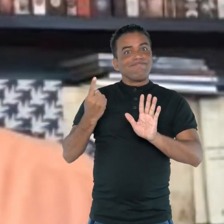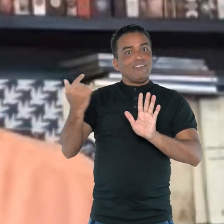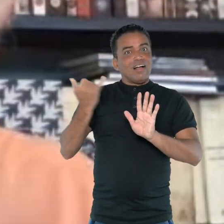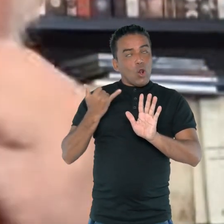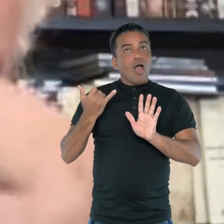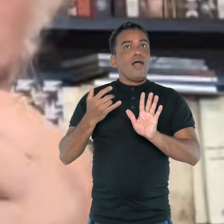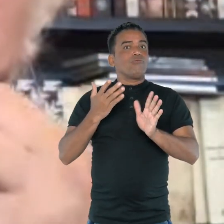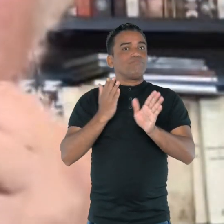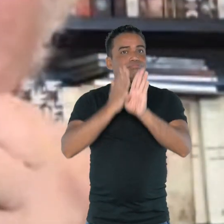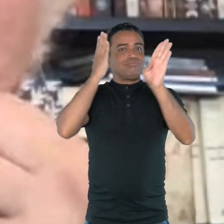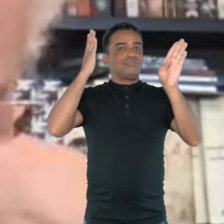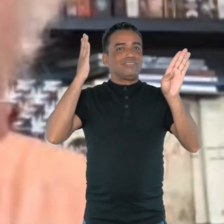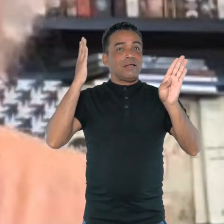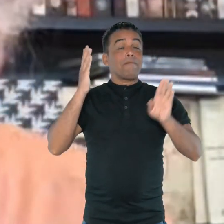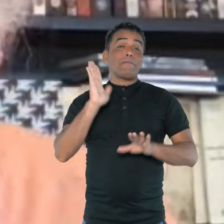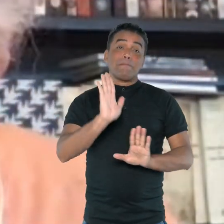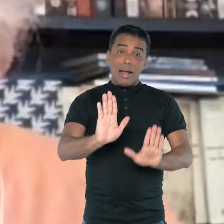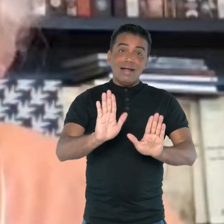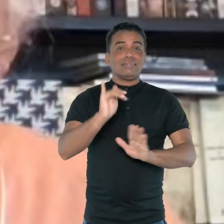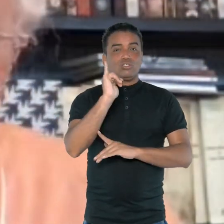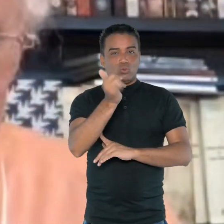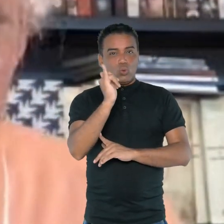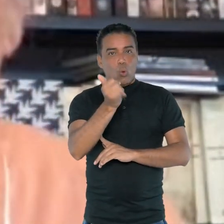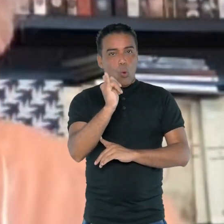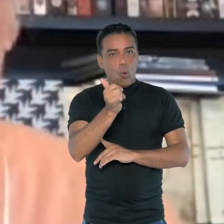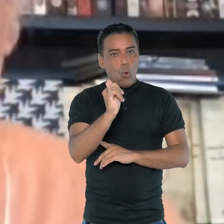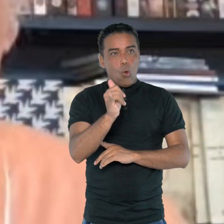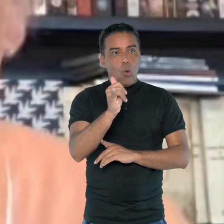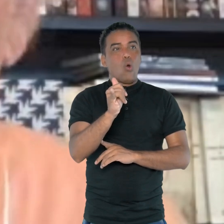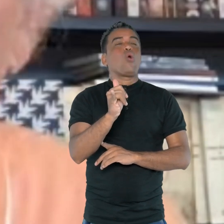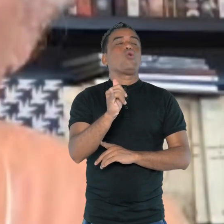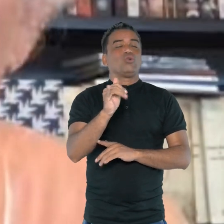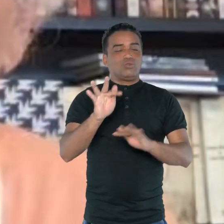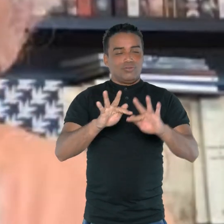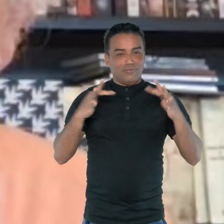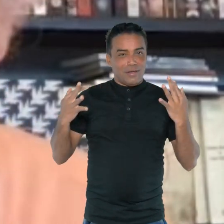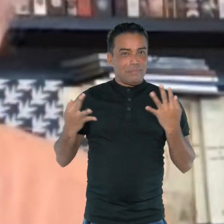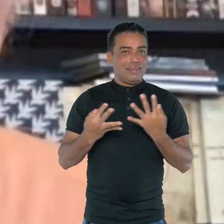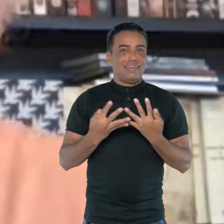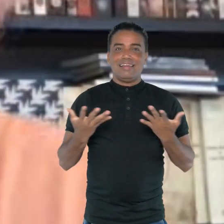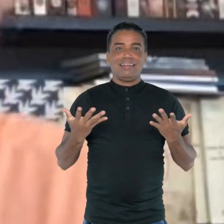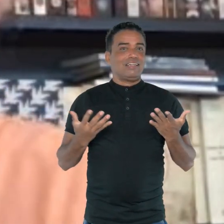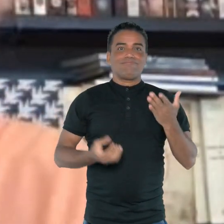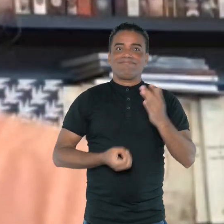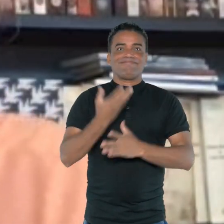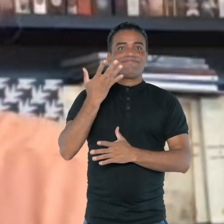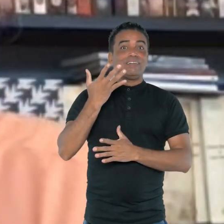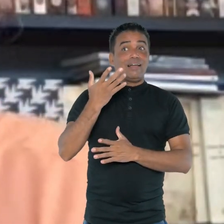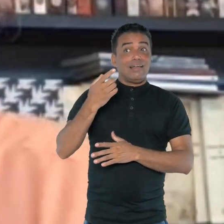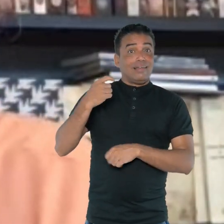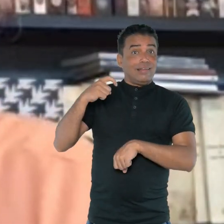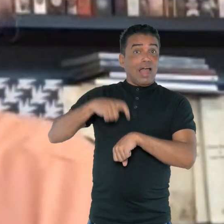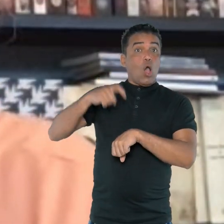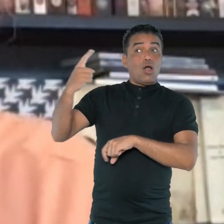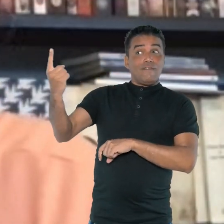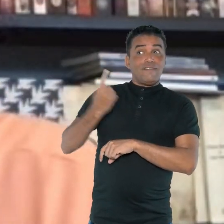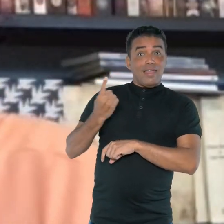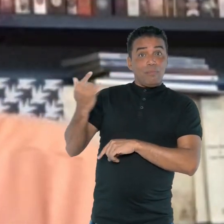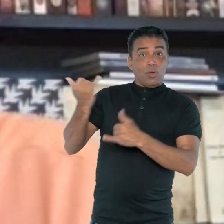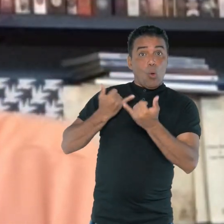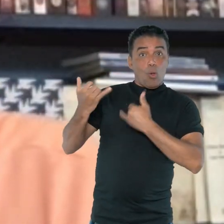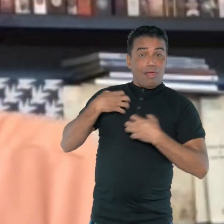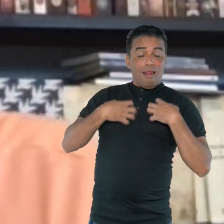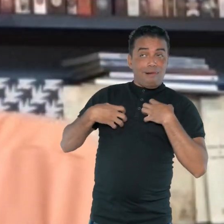coisas, mas o conto, esse conto desta família não saiu, e saiu nessa circunstância. Então,